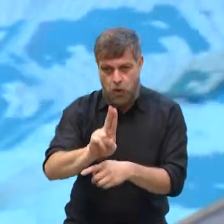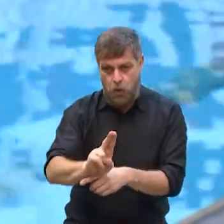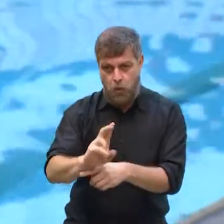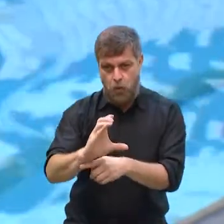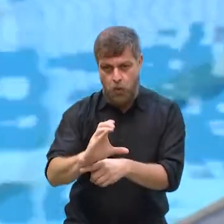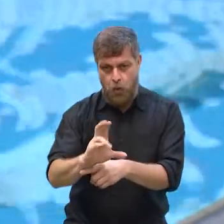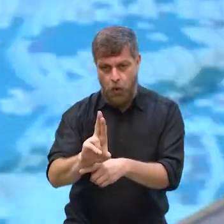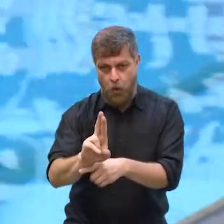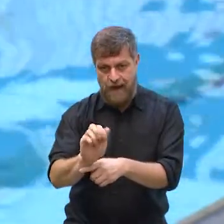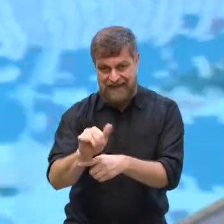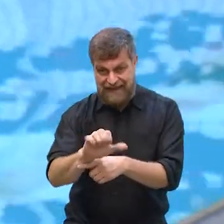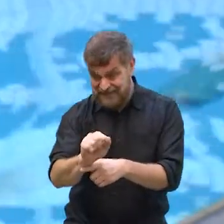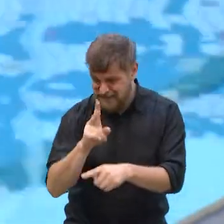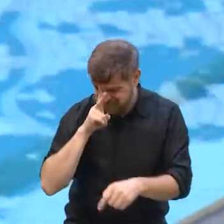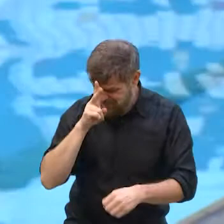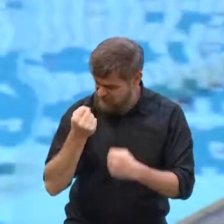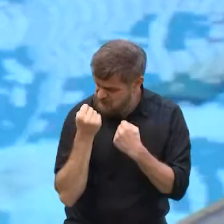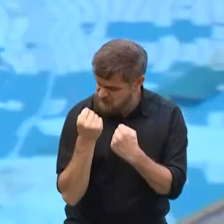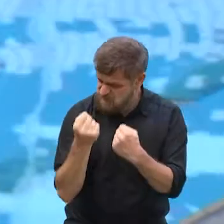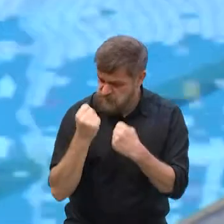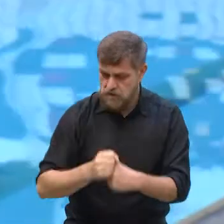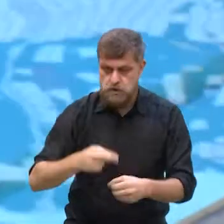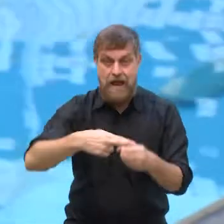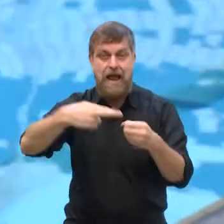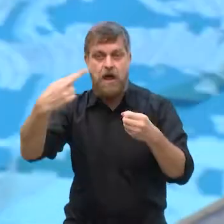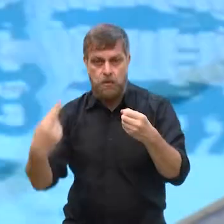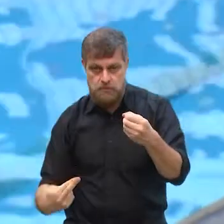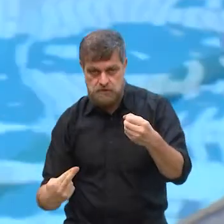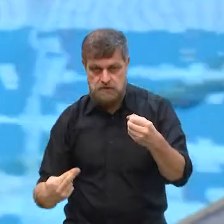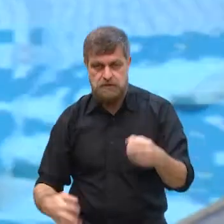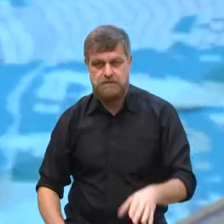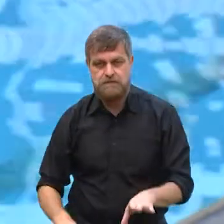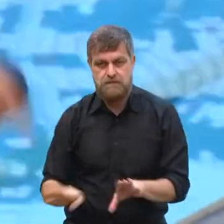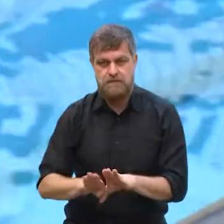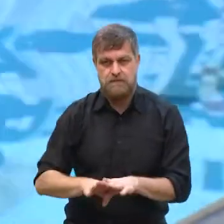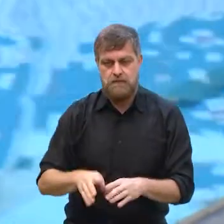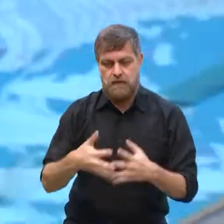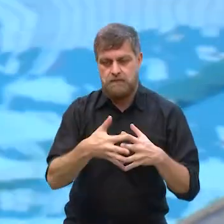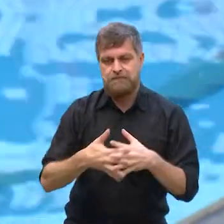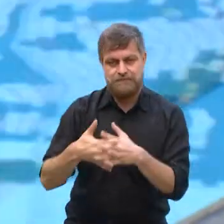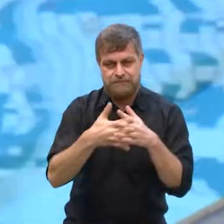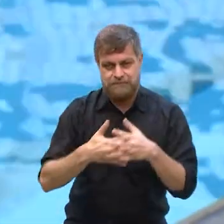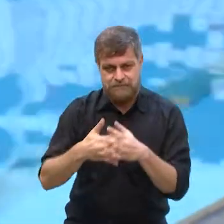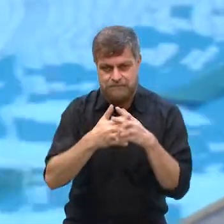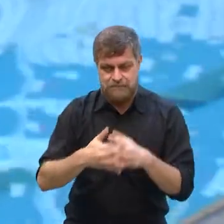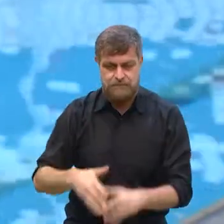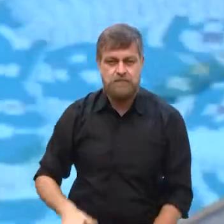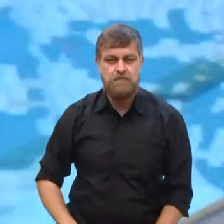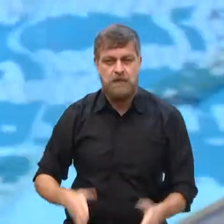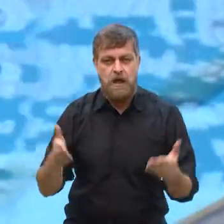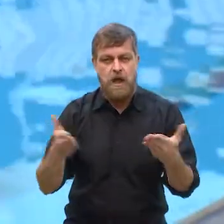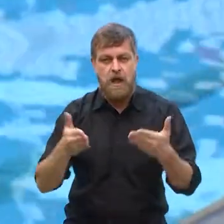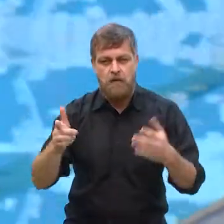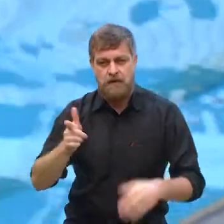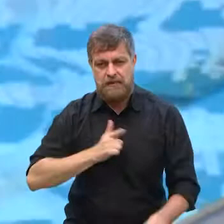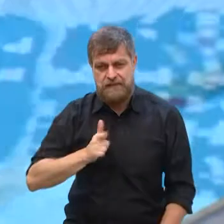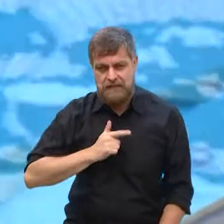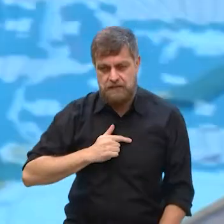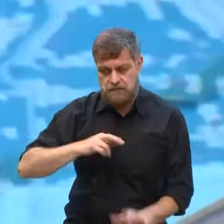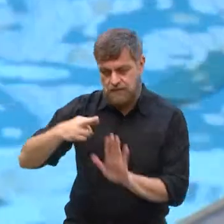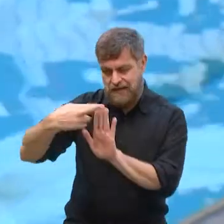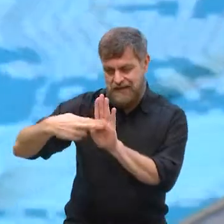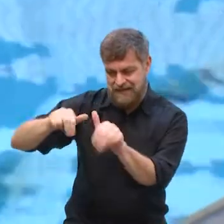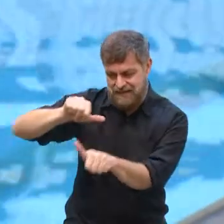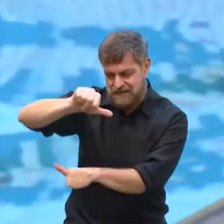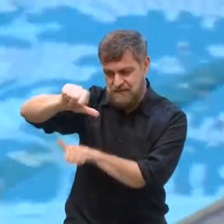que também é muito forte, Rússia e Estados Unidos, e agora, com todas essas mudanças